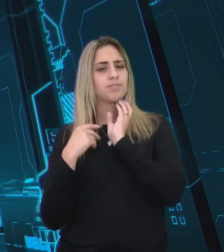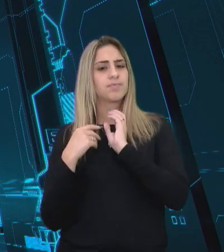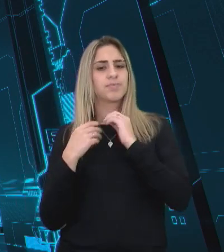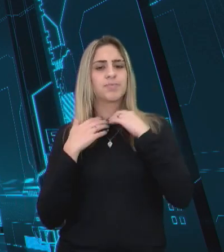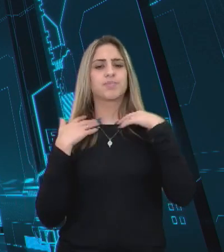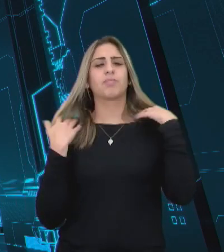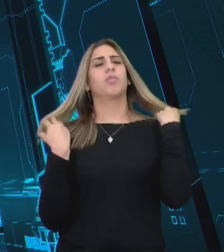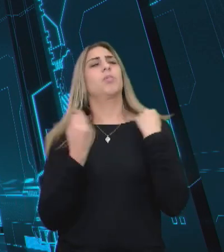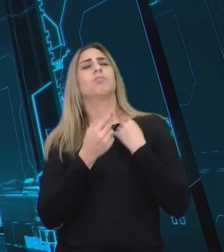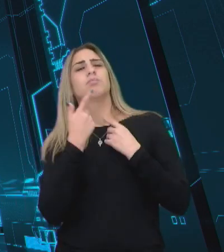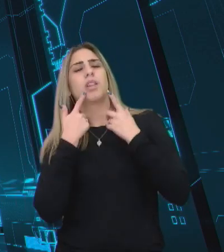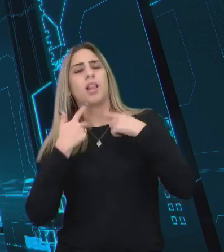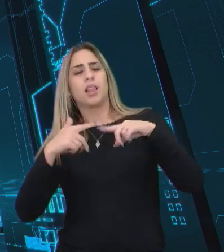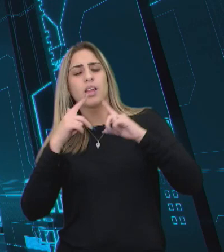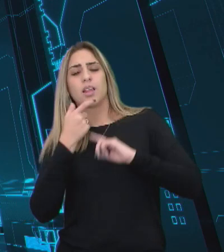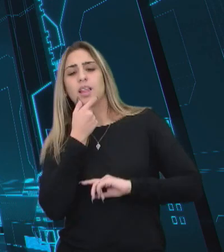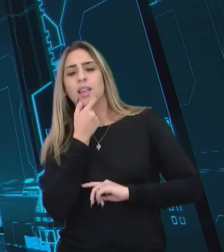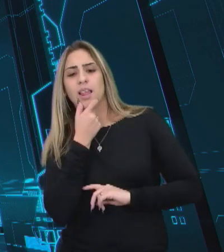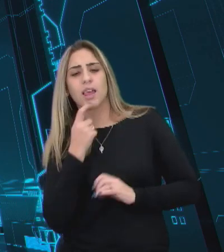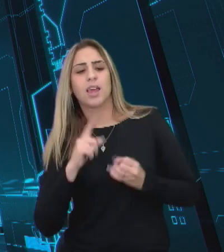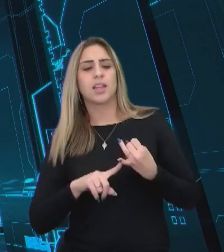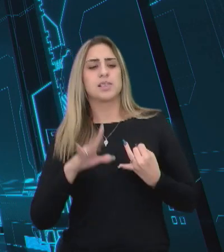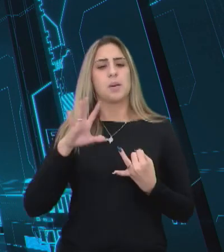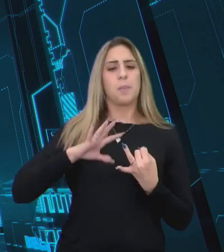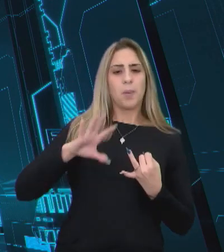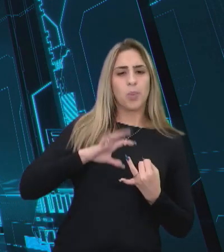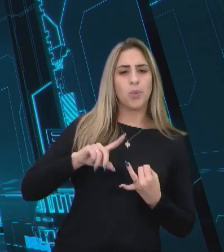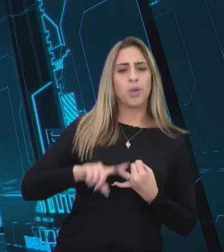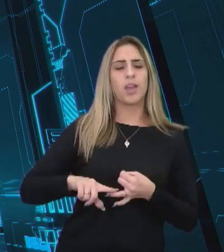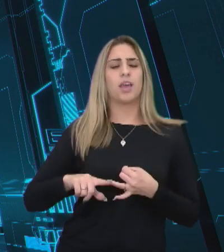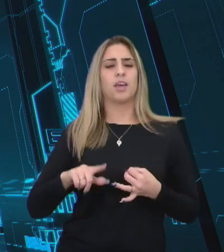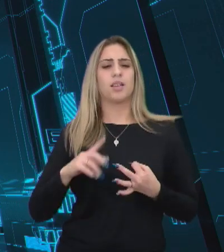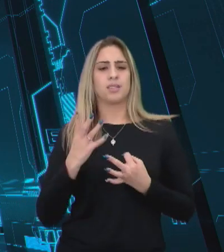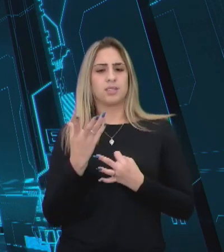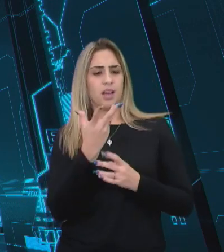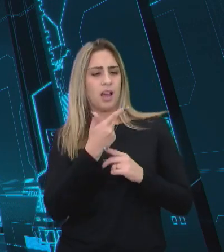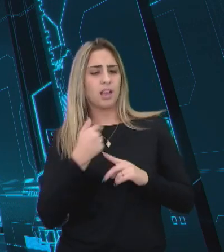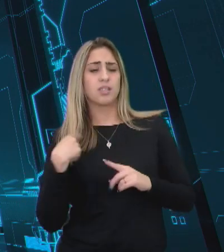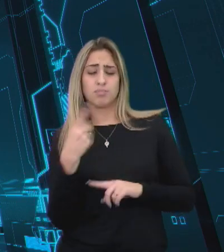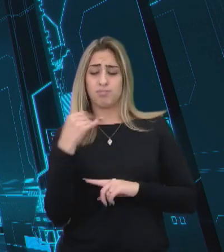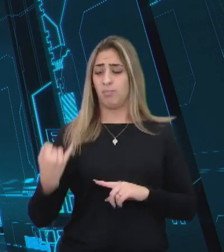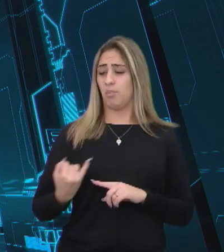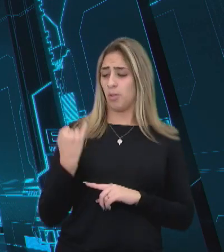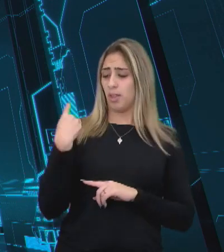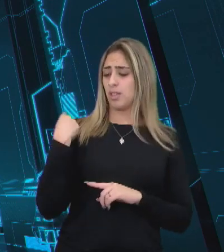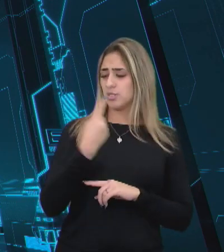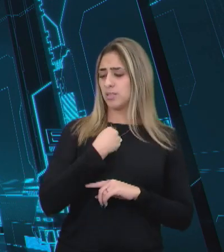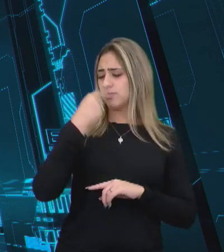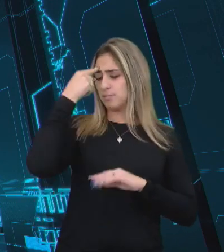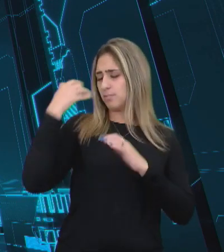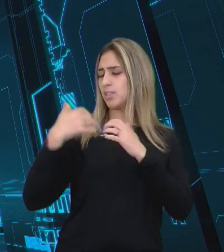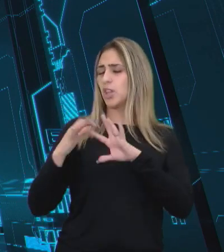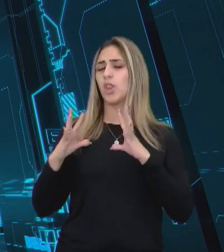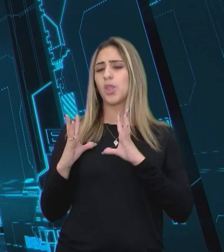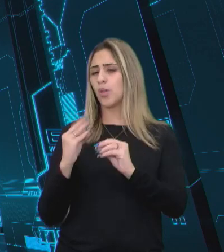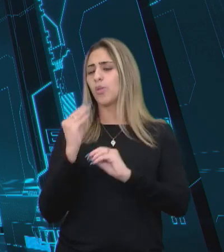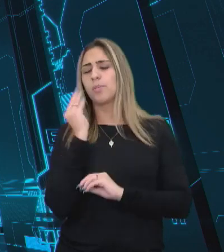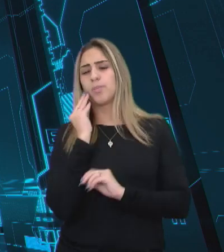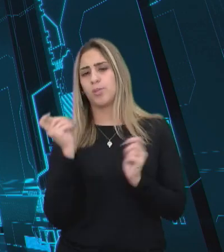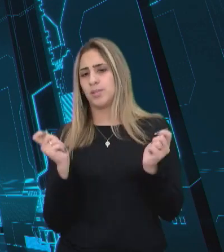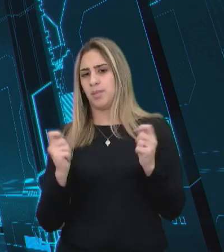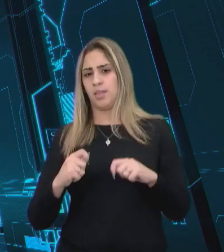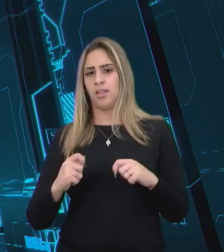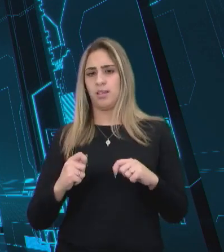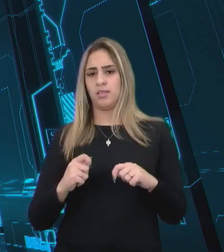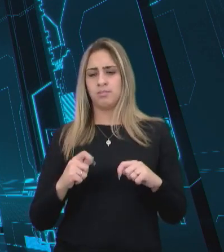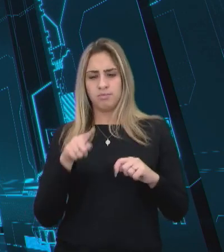língua inglesa, a língua portuguesa, né? Também em arte, mas é importante que a gente pense em todas as possibilidades. Então, pode ser